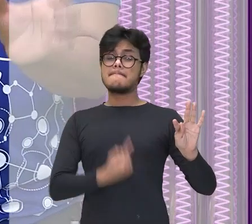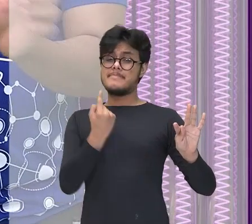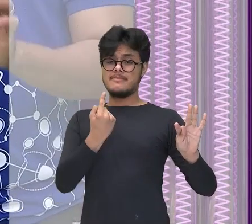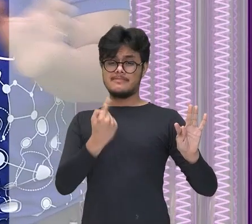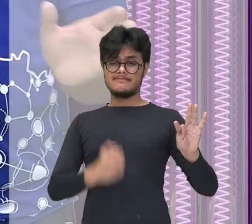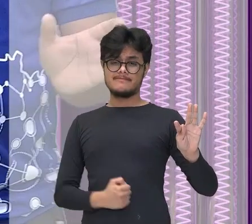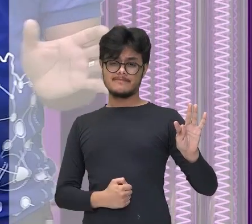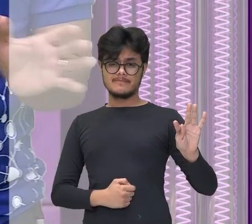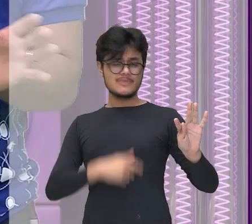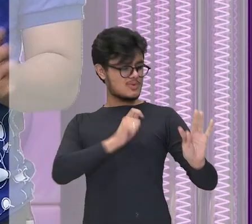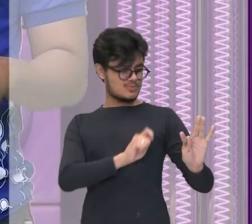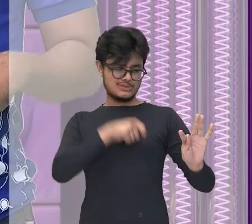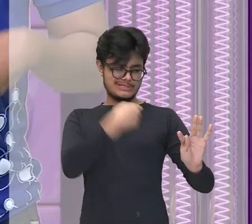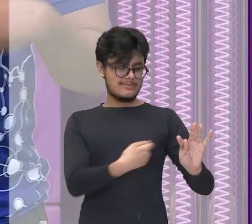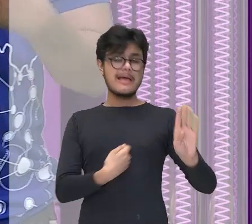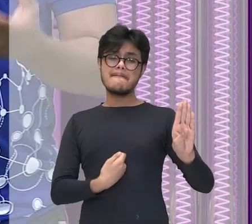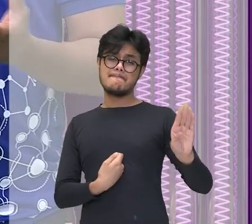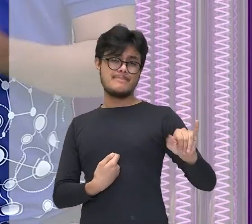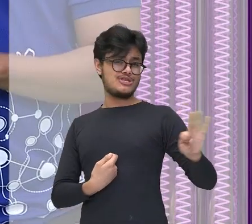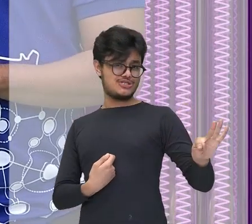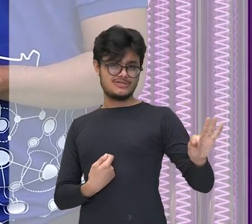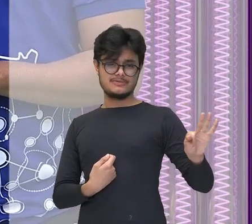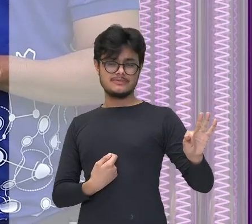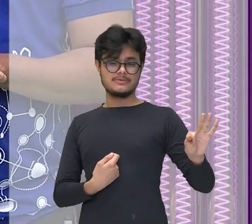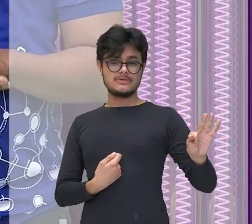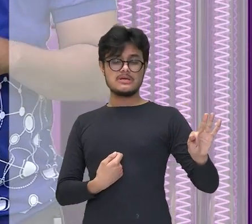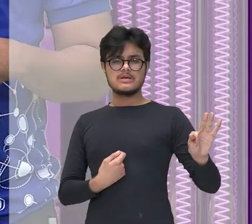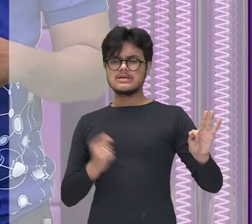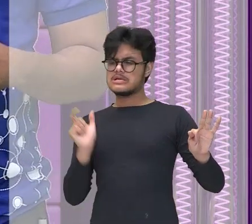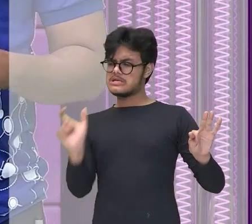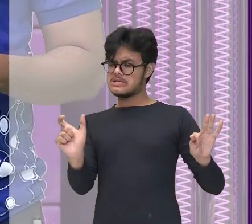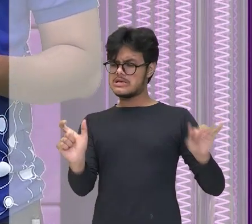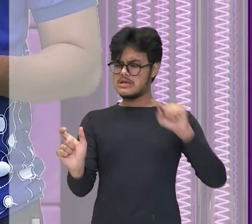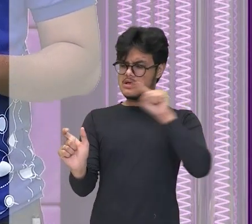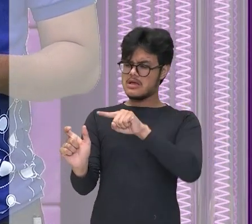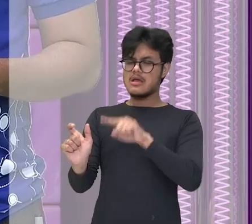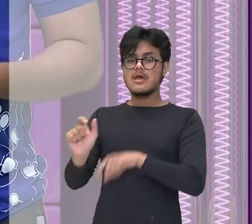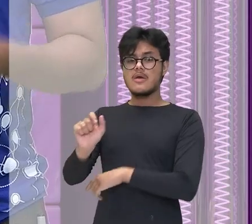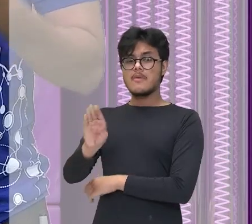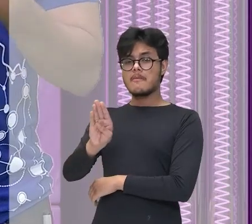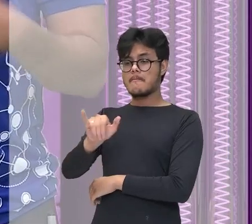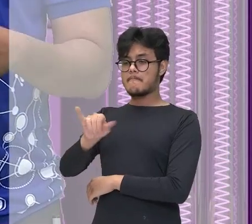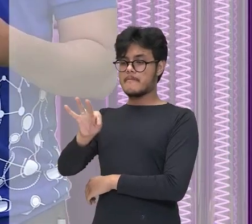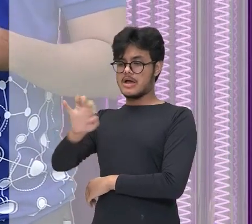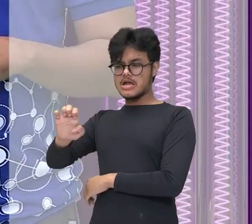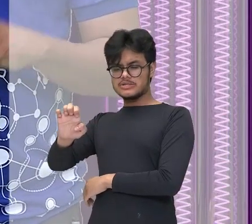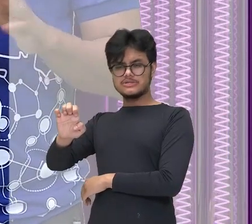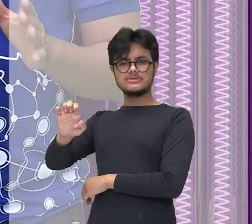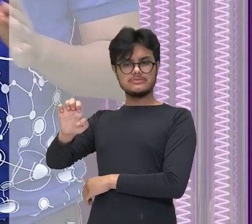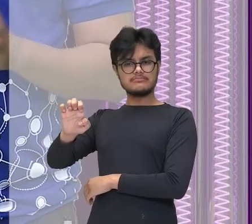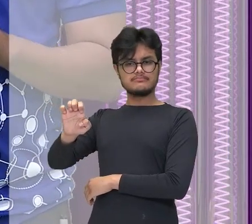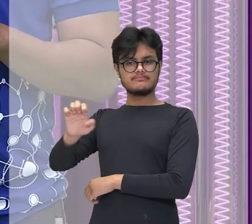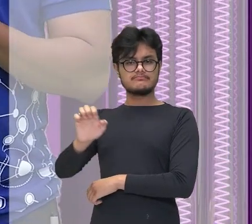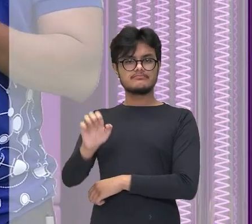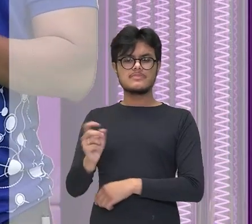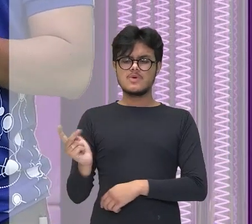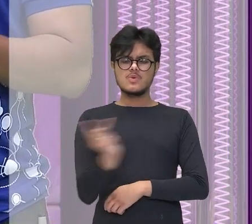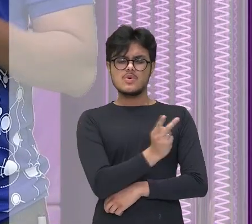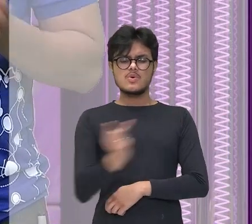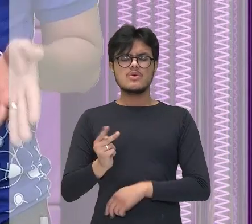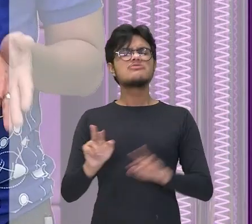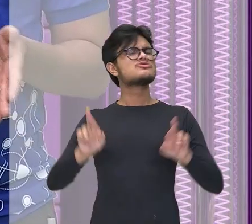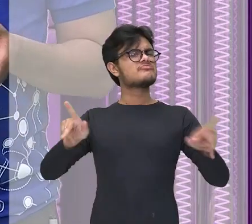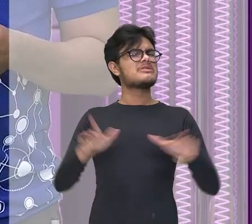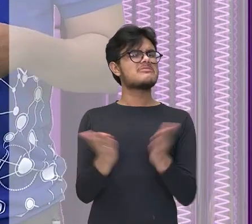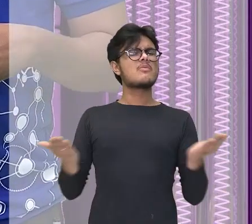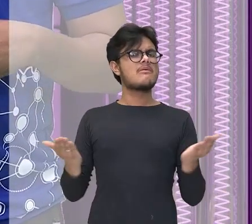o símbolo dele é esse mesmo. Depois do bit, nós tivemos o byte. E o byte, qual é a diferença do bit